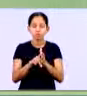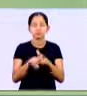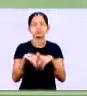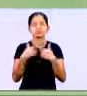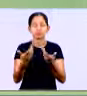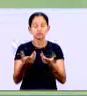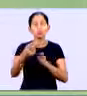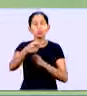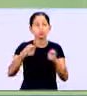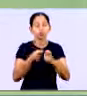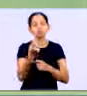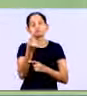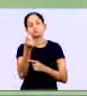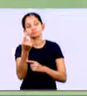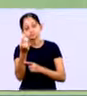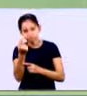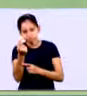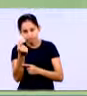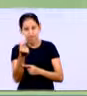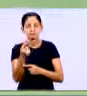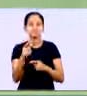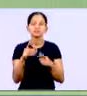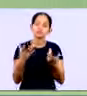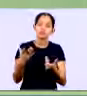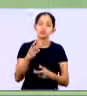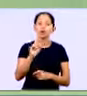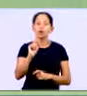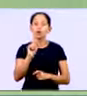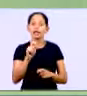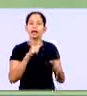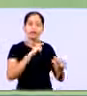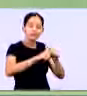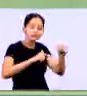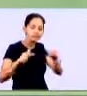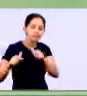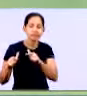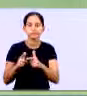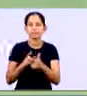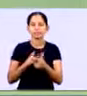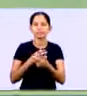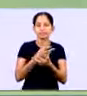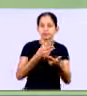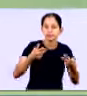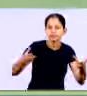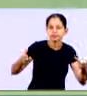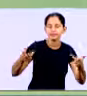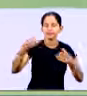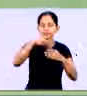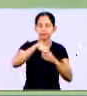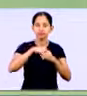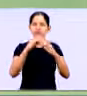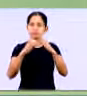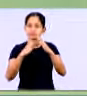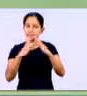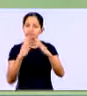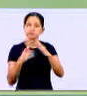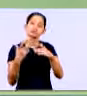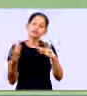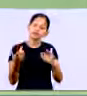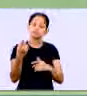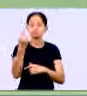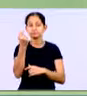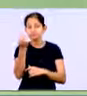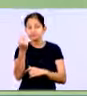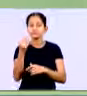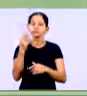controles financeiros que se baseiam na coordenação das atividades e avaliações da condição financeira da empresa, certo? Por